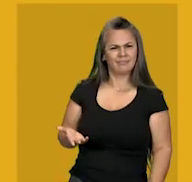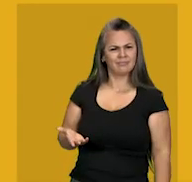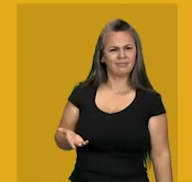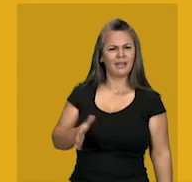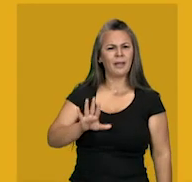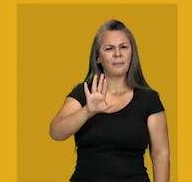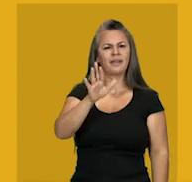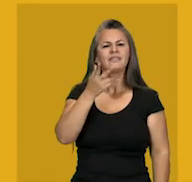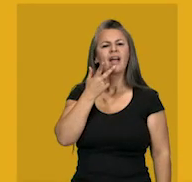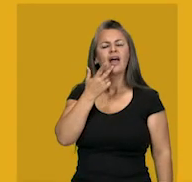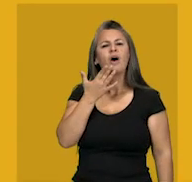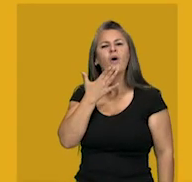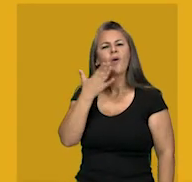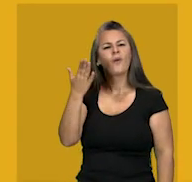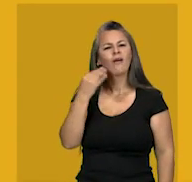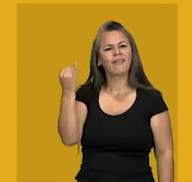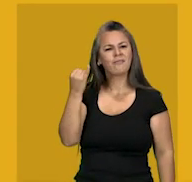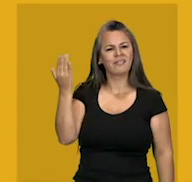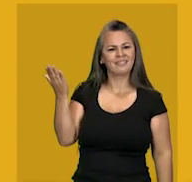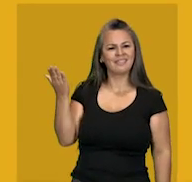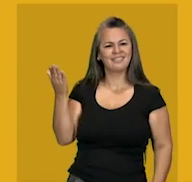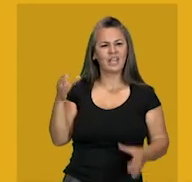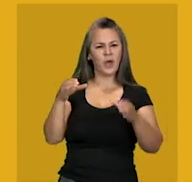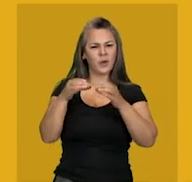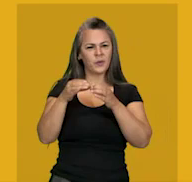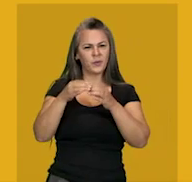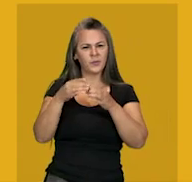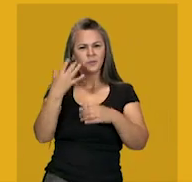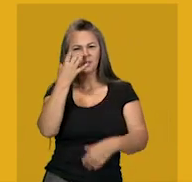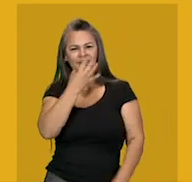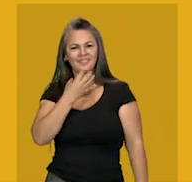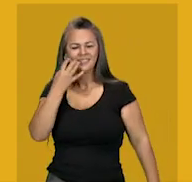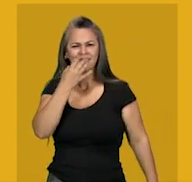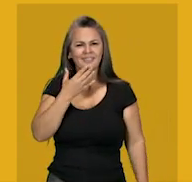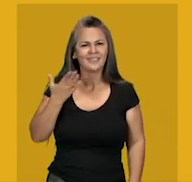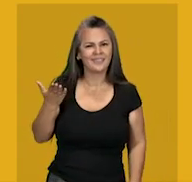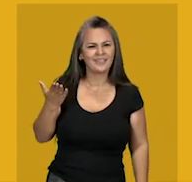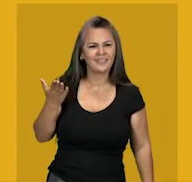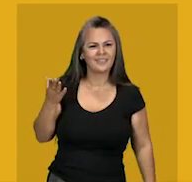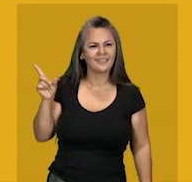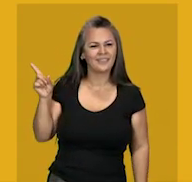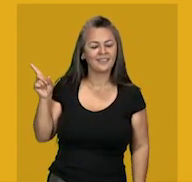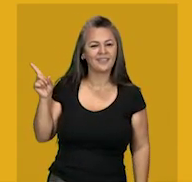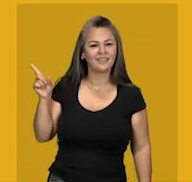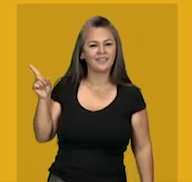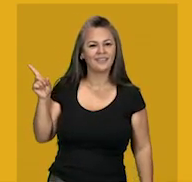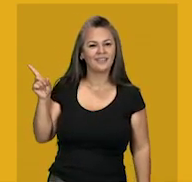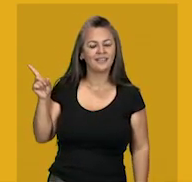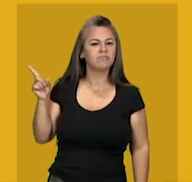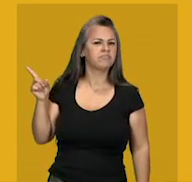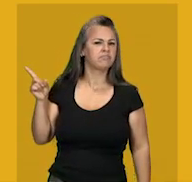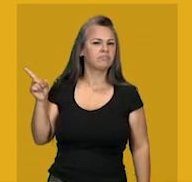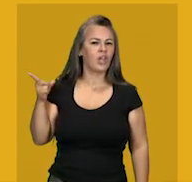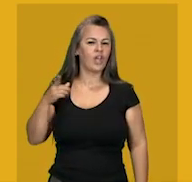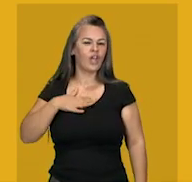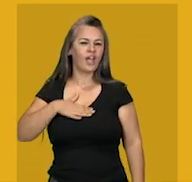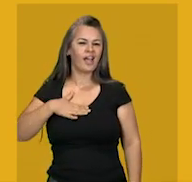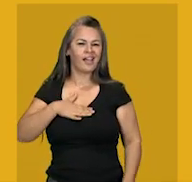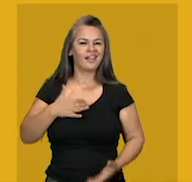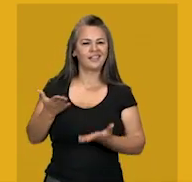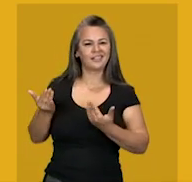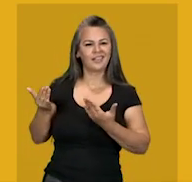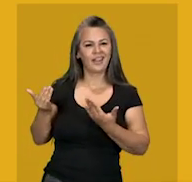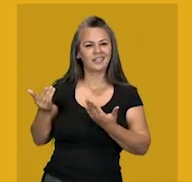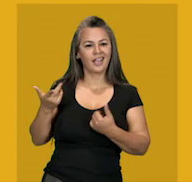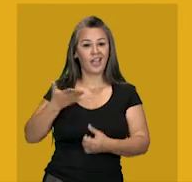do K-pop para a geopolítica? Às vezes parece que K-pop é só um estilo musical, é só algo que as pessoas, que vários adolescentes gostam, ou